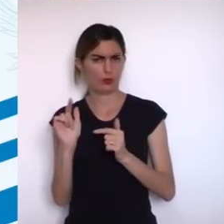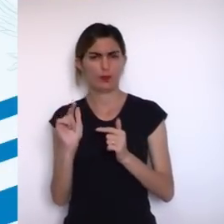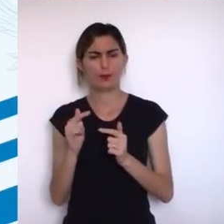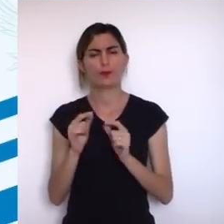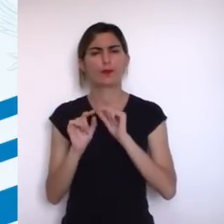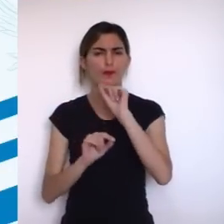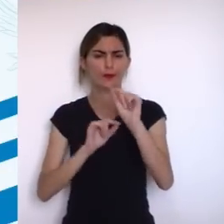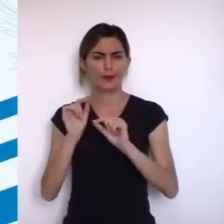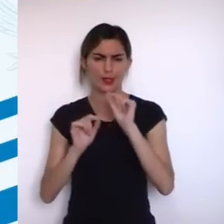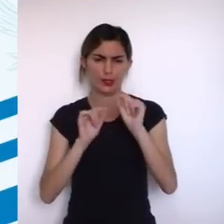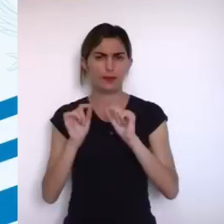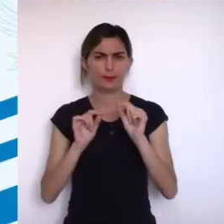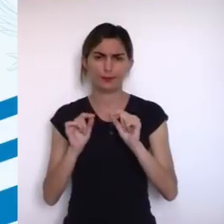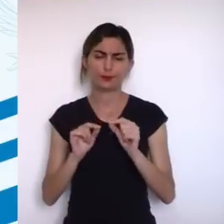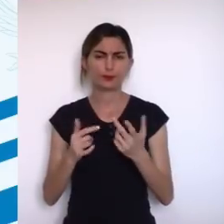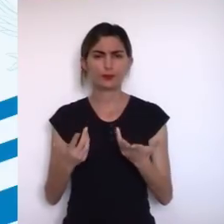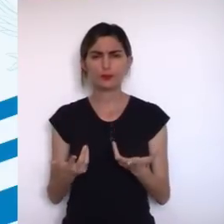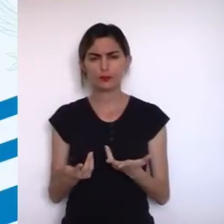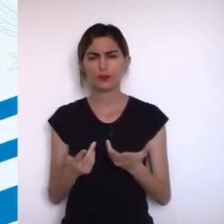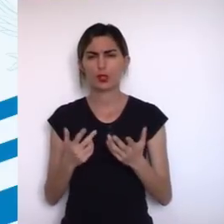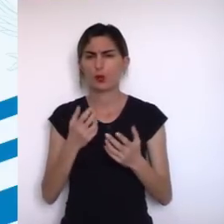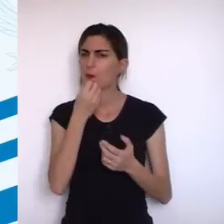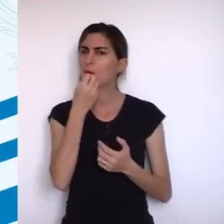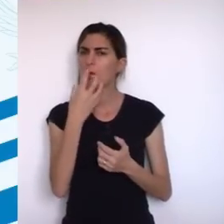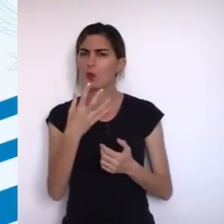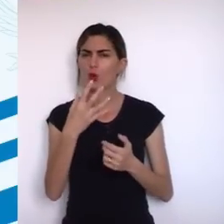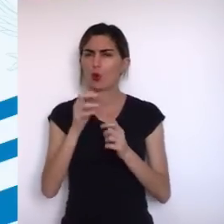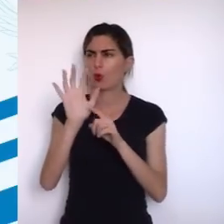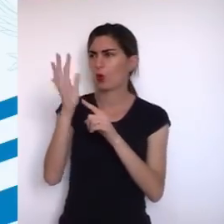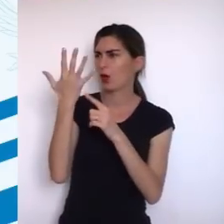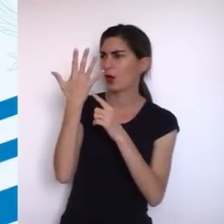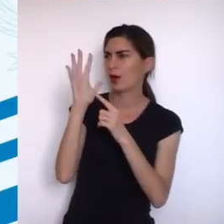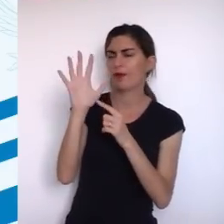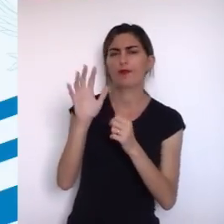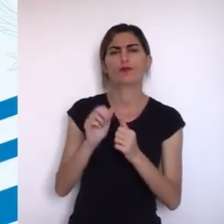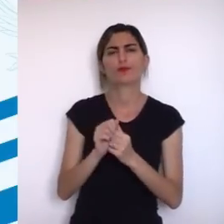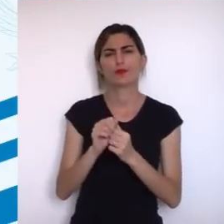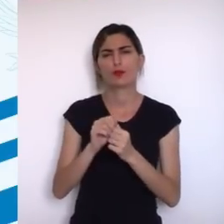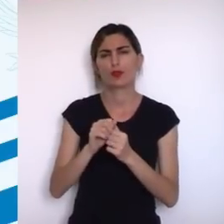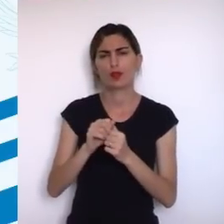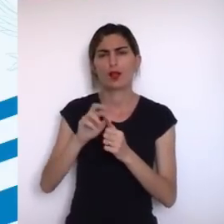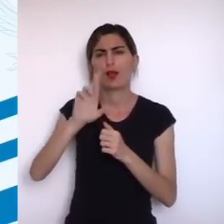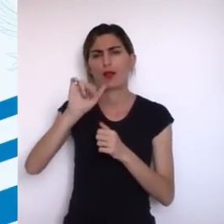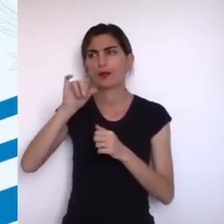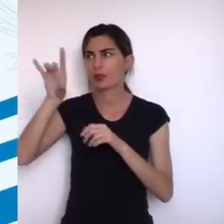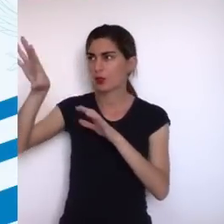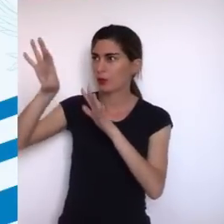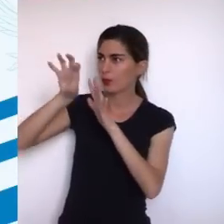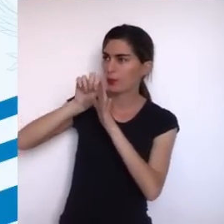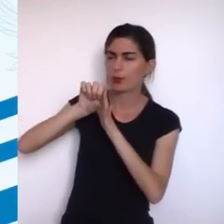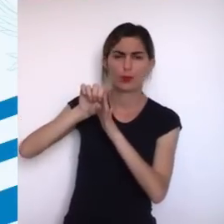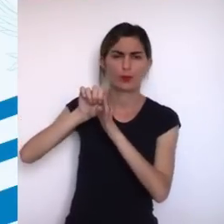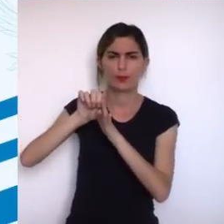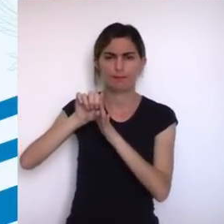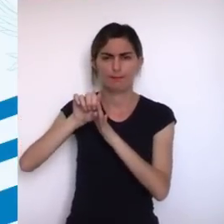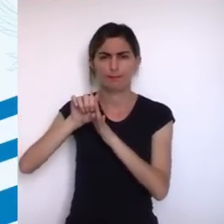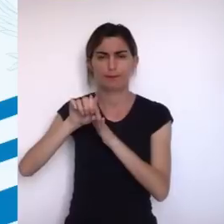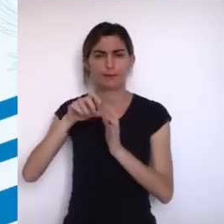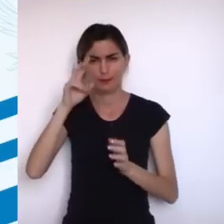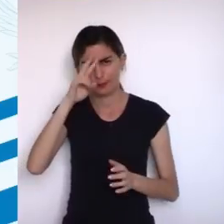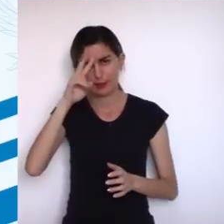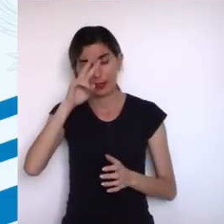E o outro, ele na realidade, um bom refletor, né, dessa